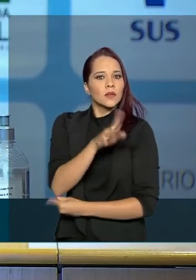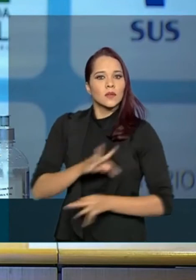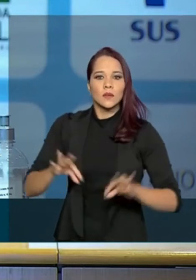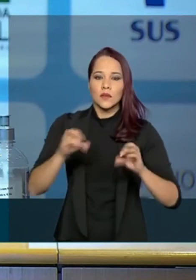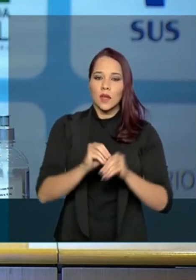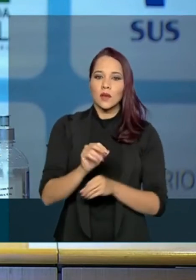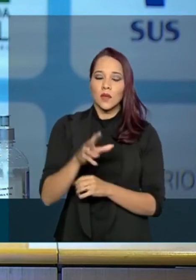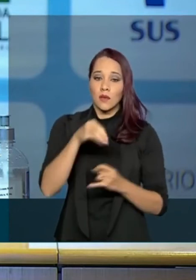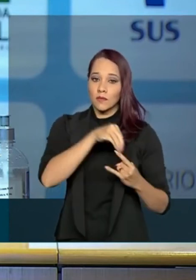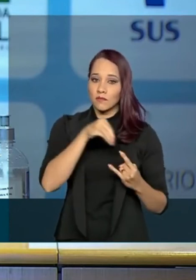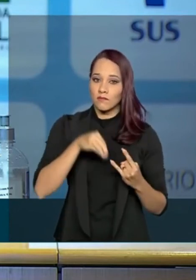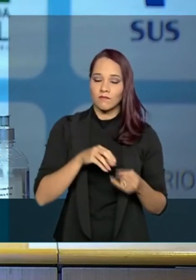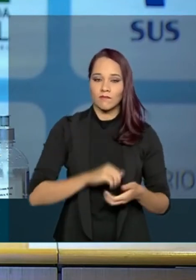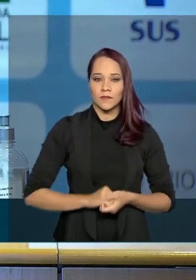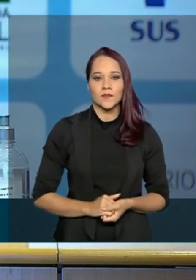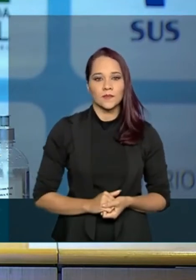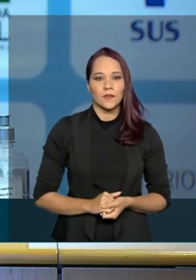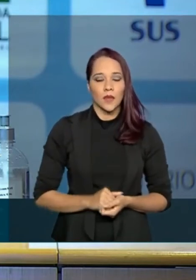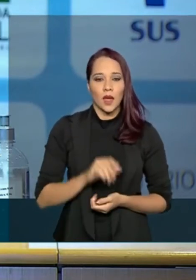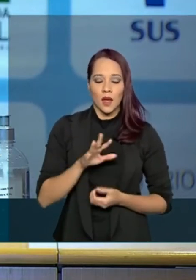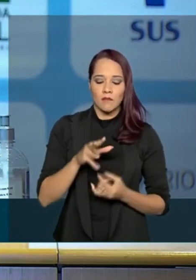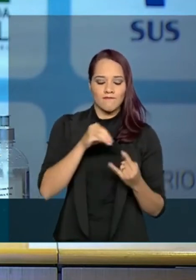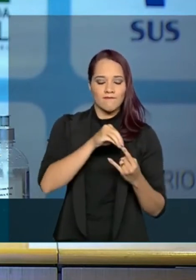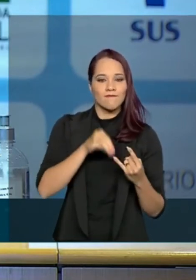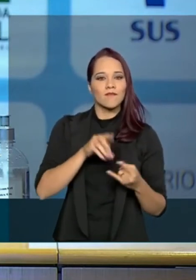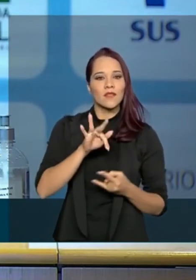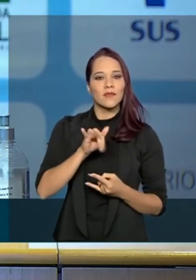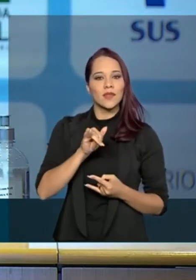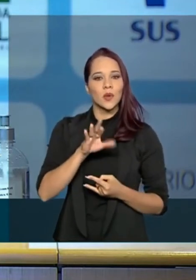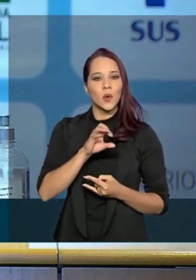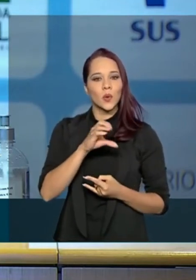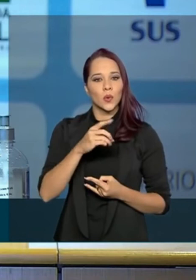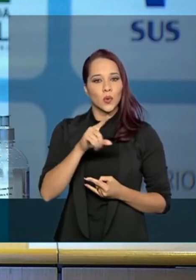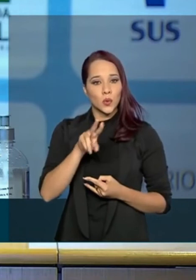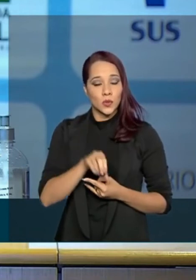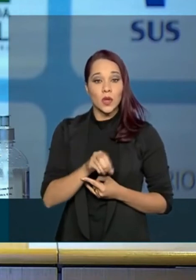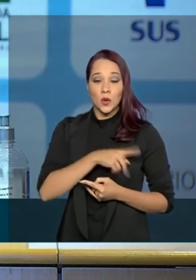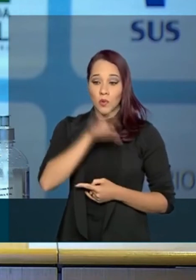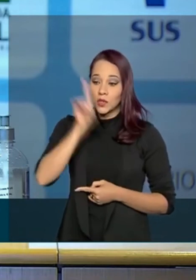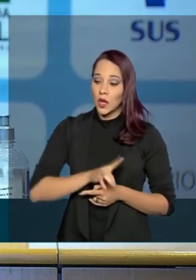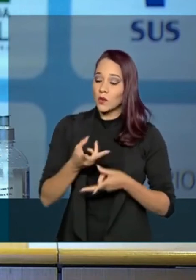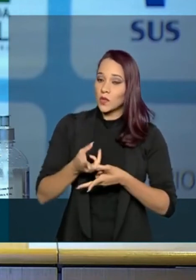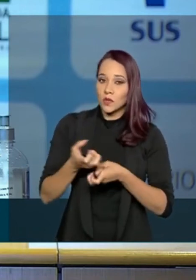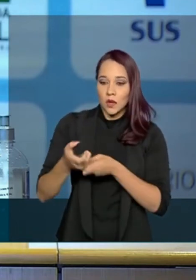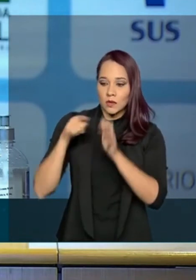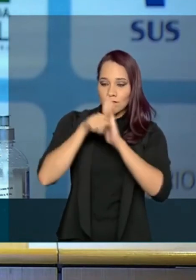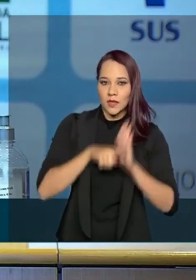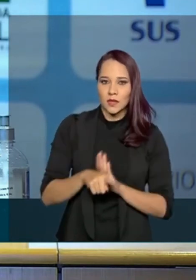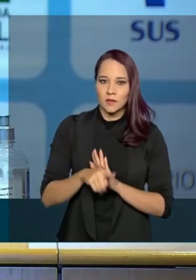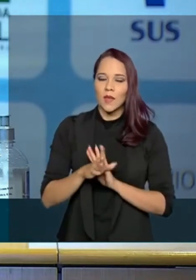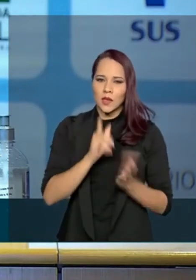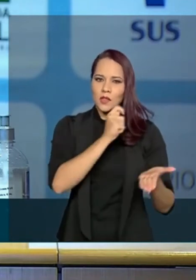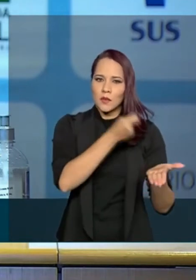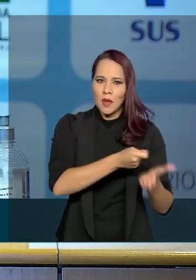da Fundação Oswaldo Cruz, Fiocruz, com o direito de exploração, obviamente pagando os